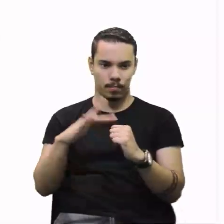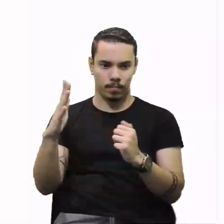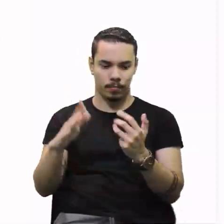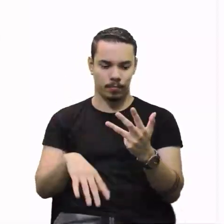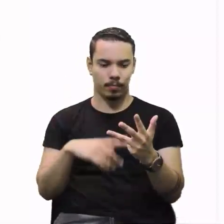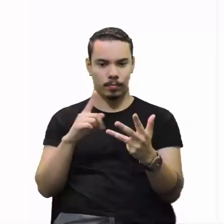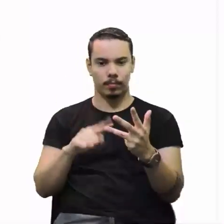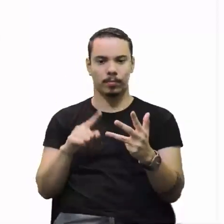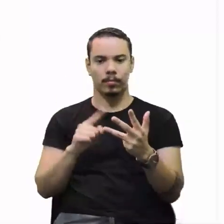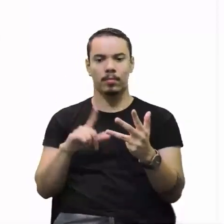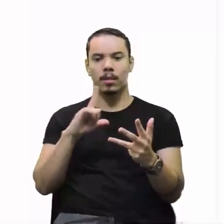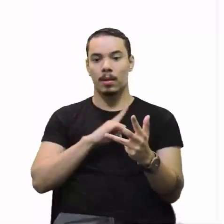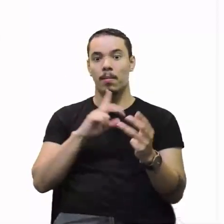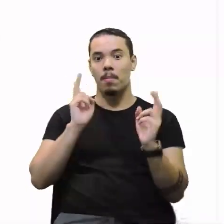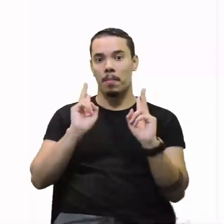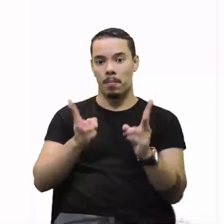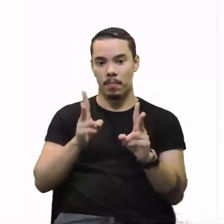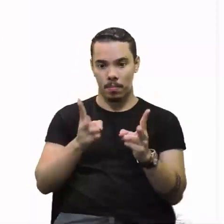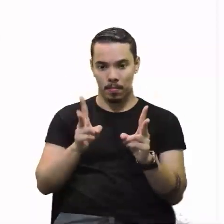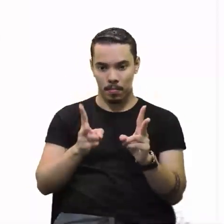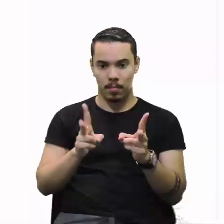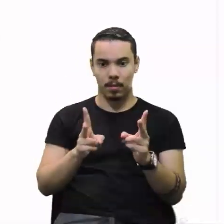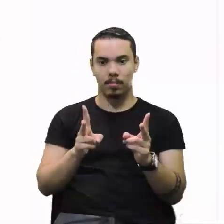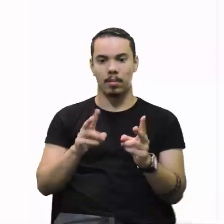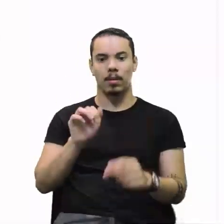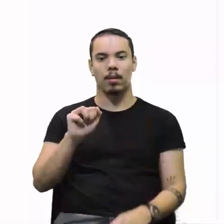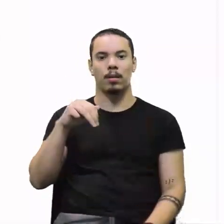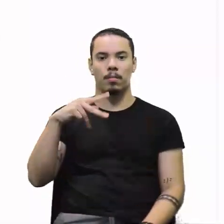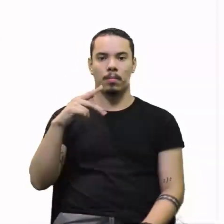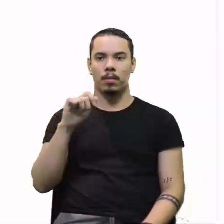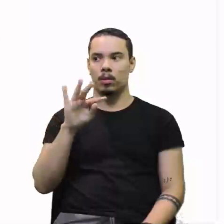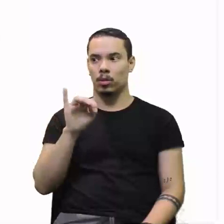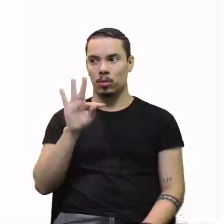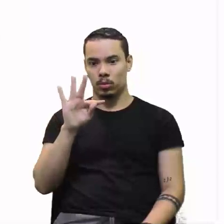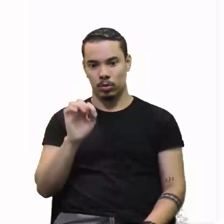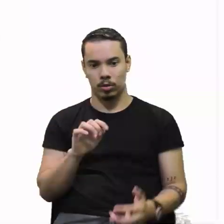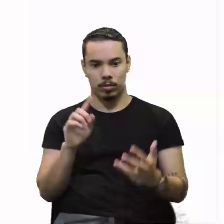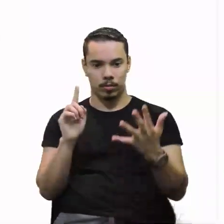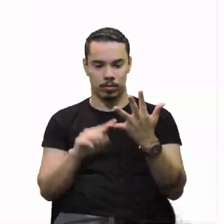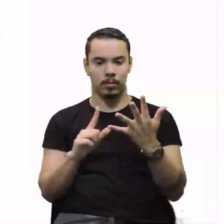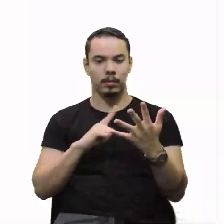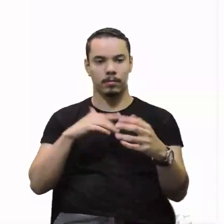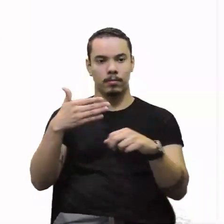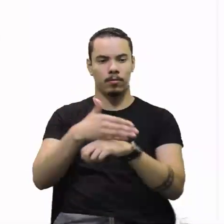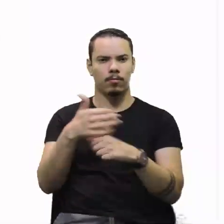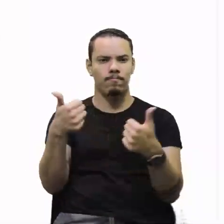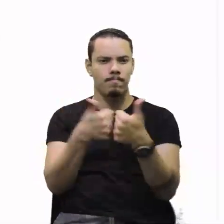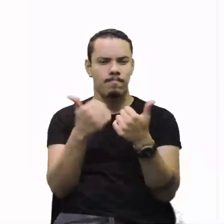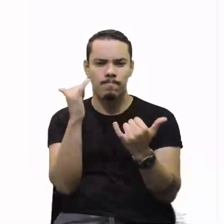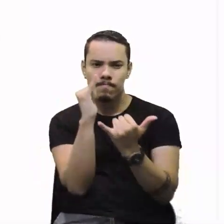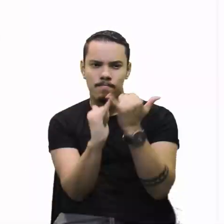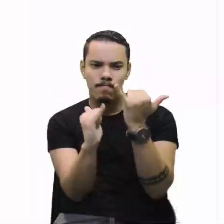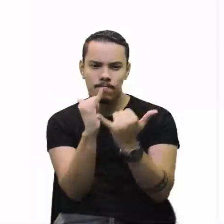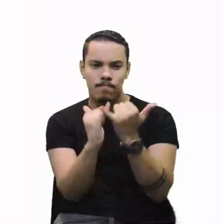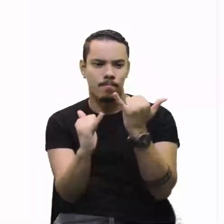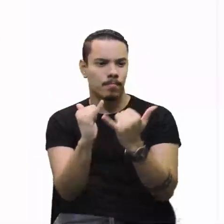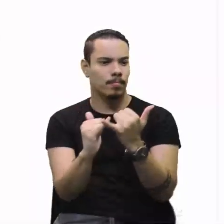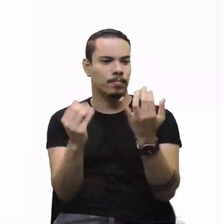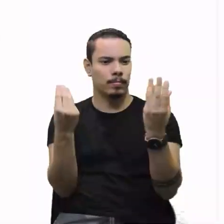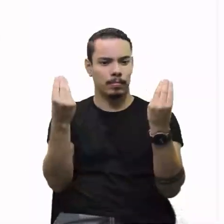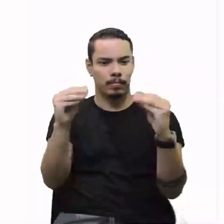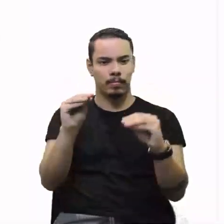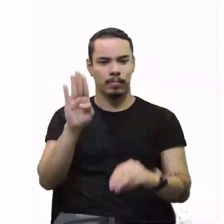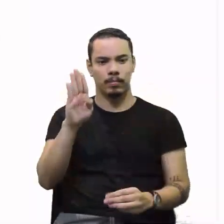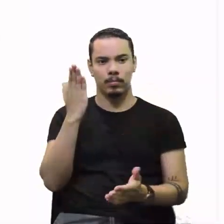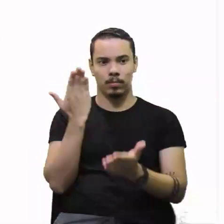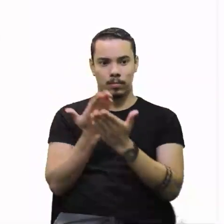D, serem de mesma amplitude, e E, terem frequências próximas. Quem marcar essa B aí estudou